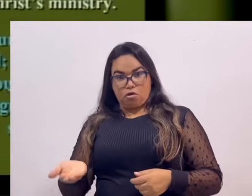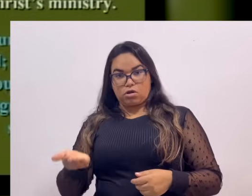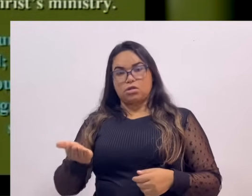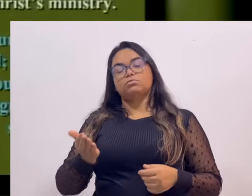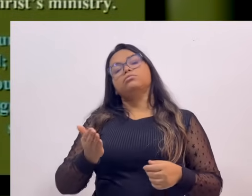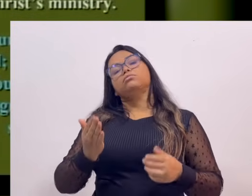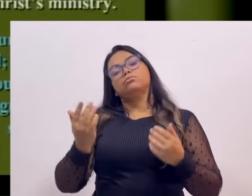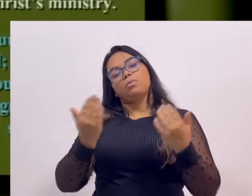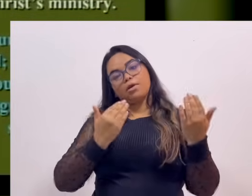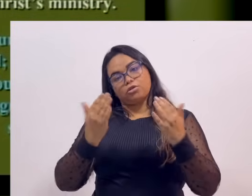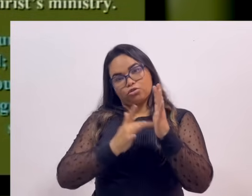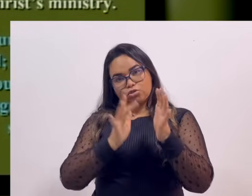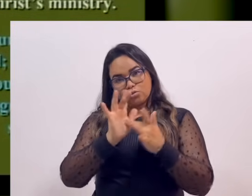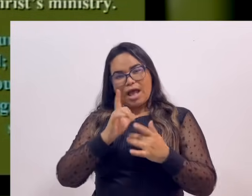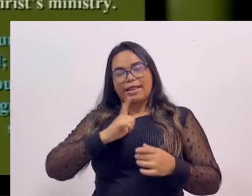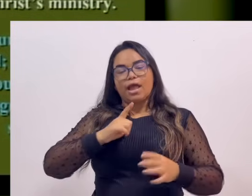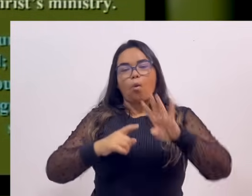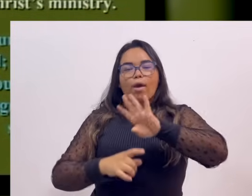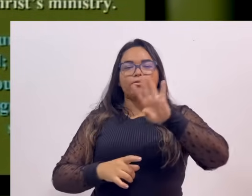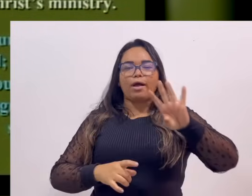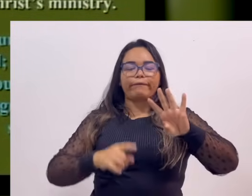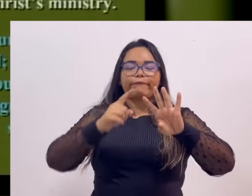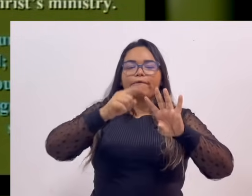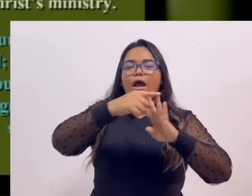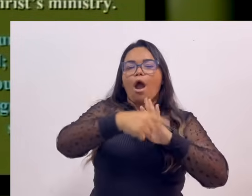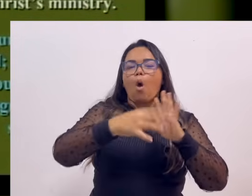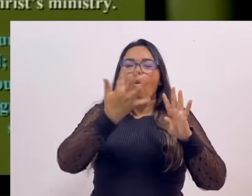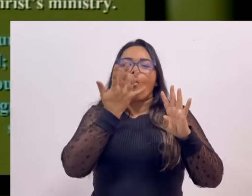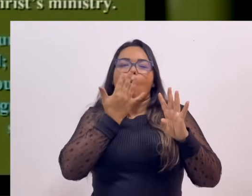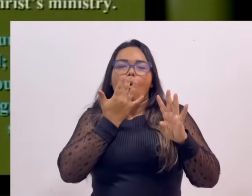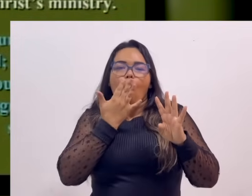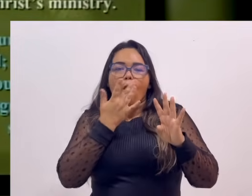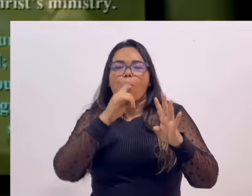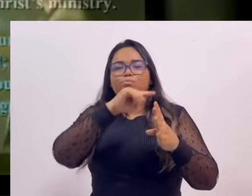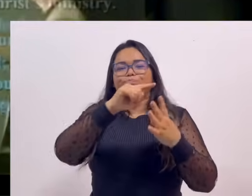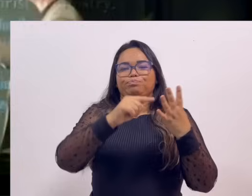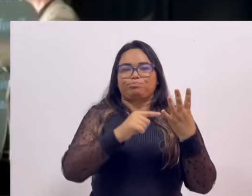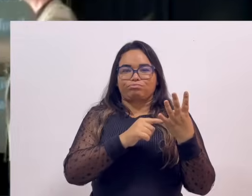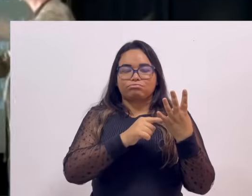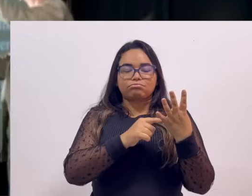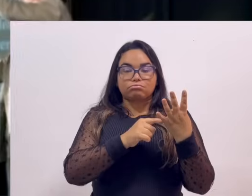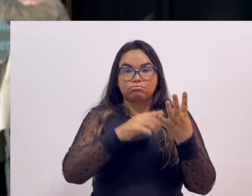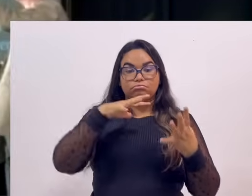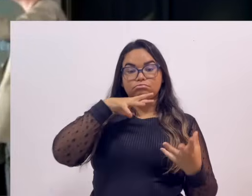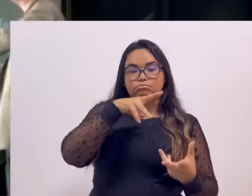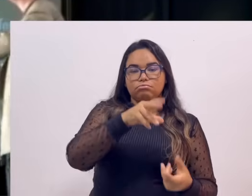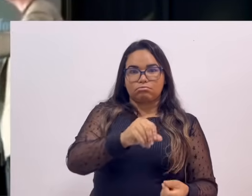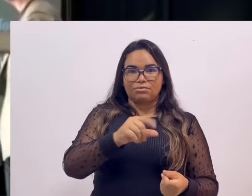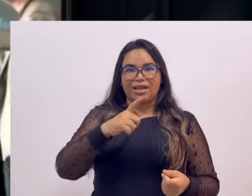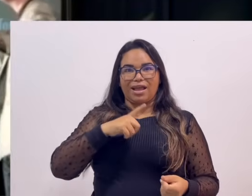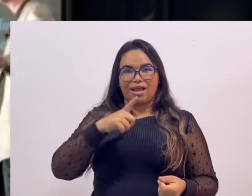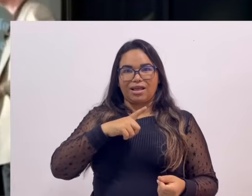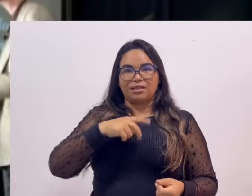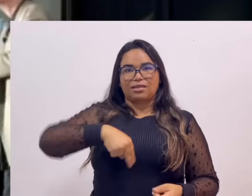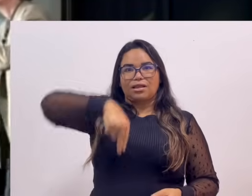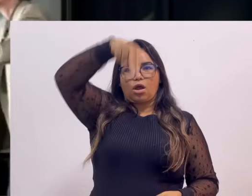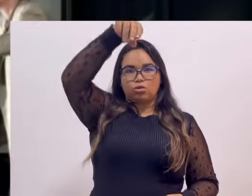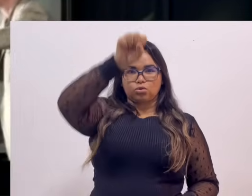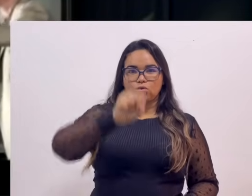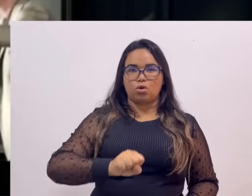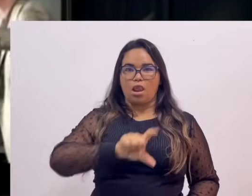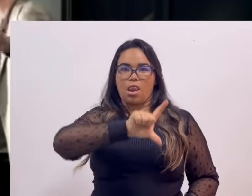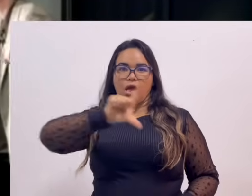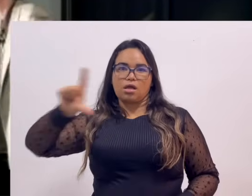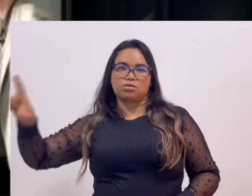véu quatro coberturas quatro cores quatro ingredientes no pão da proposição quatro é o número da terra da plenitude da